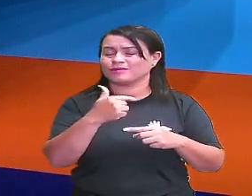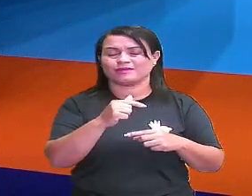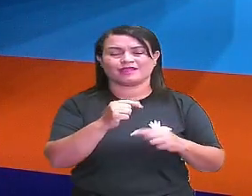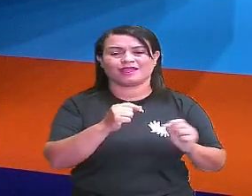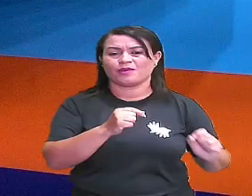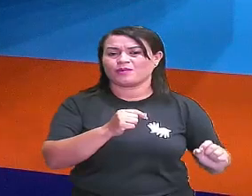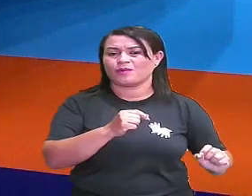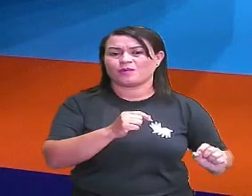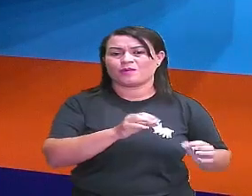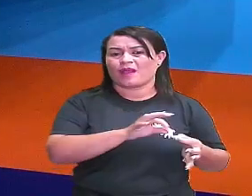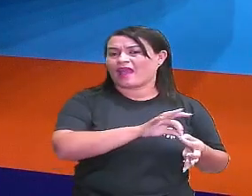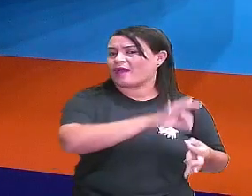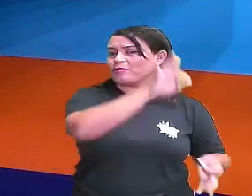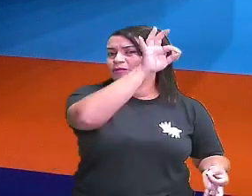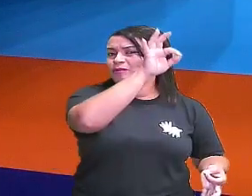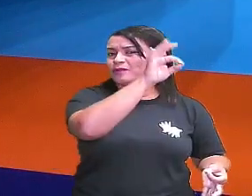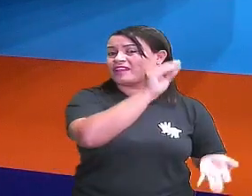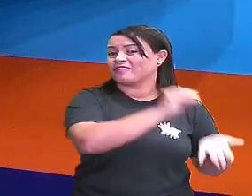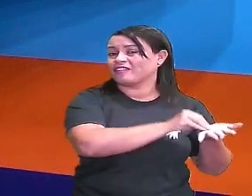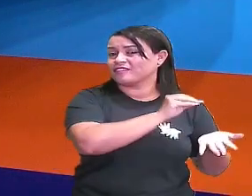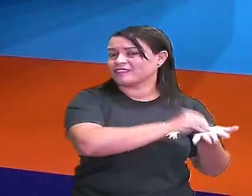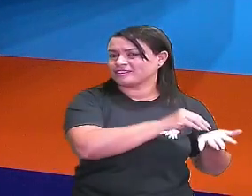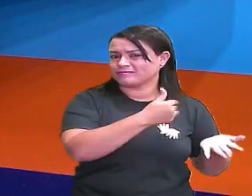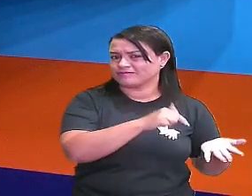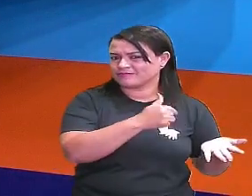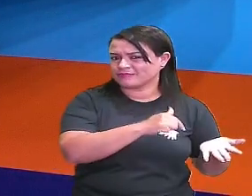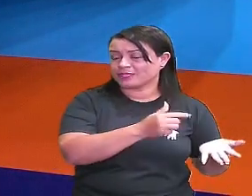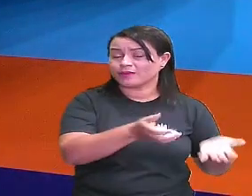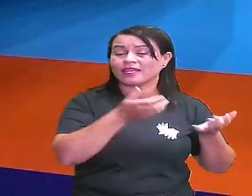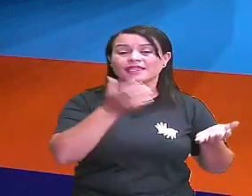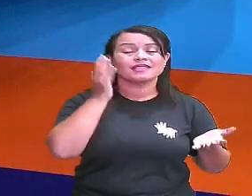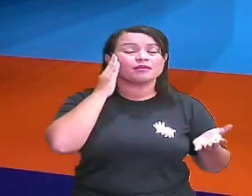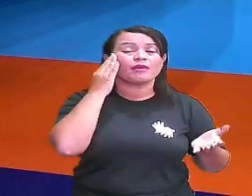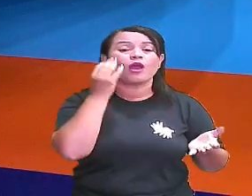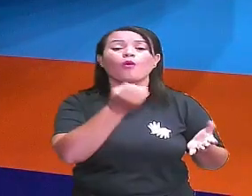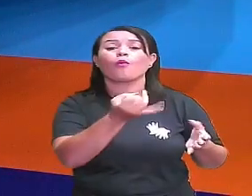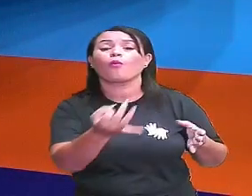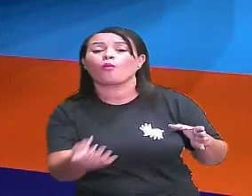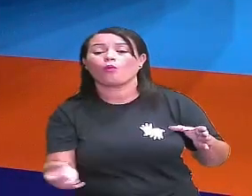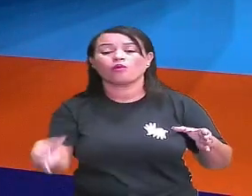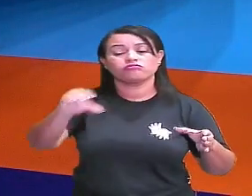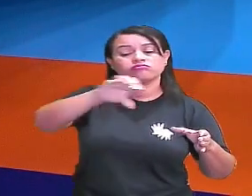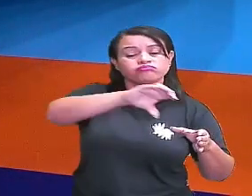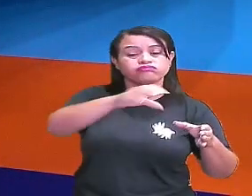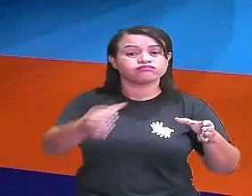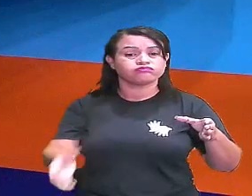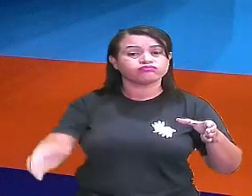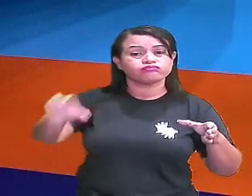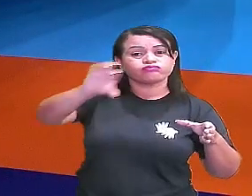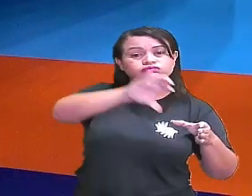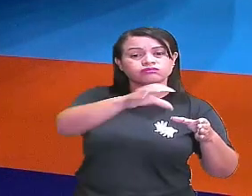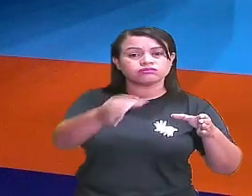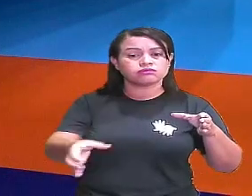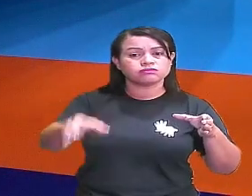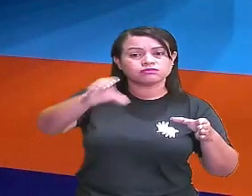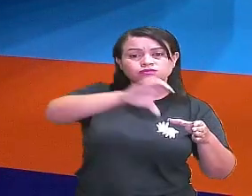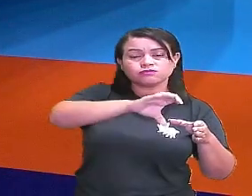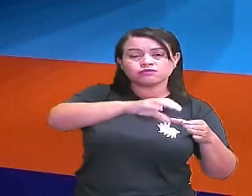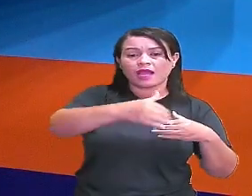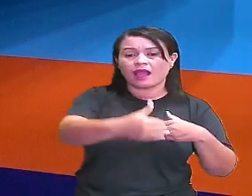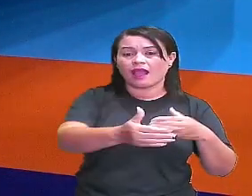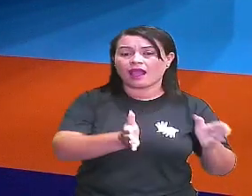quero saber a altura que eu vou atingir colocando todo esse volume dentro do